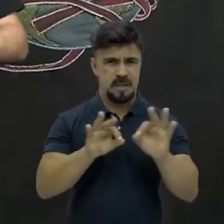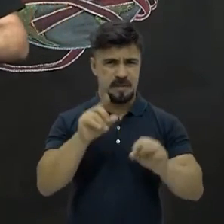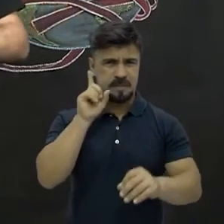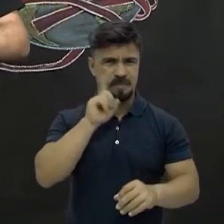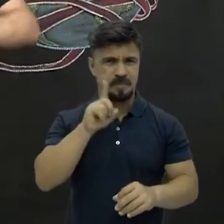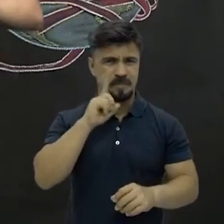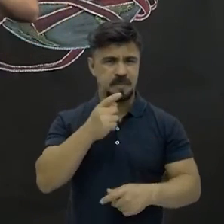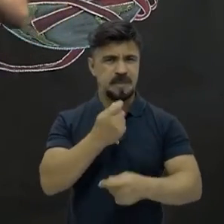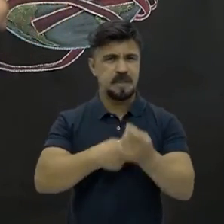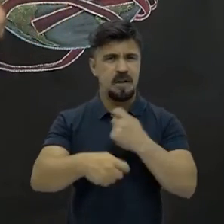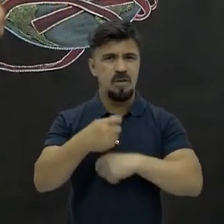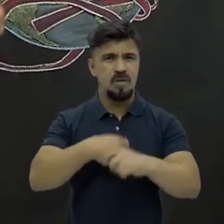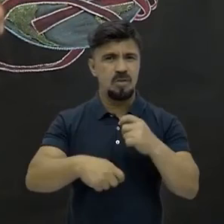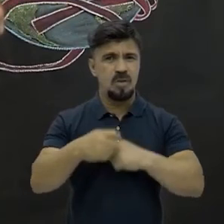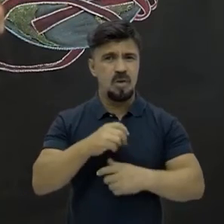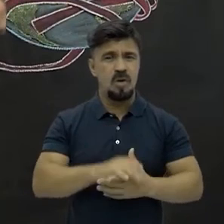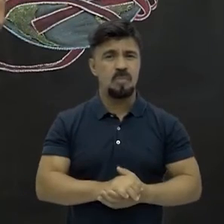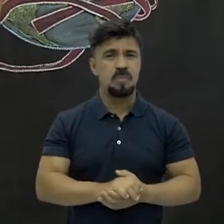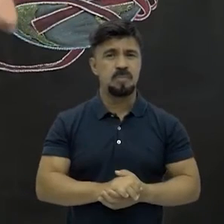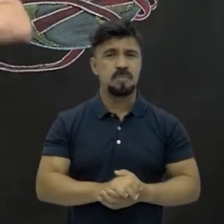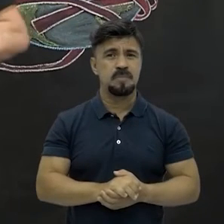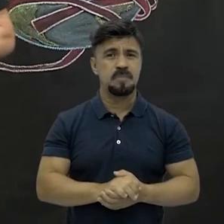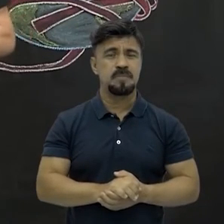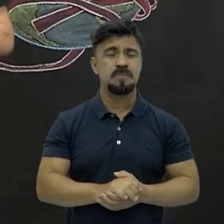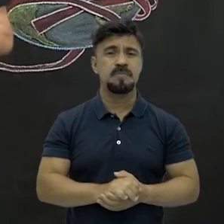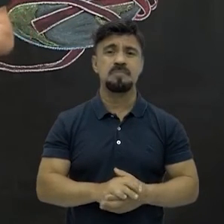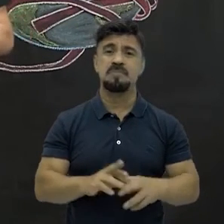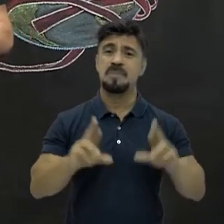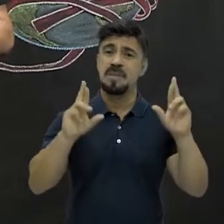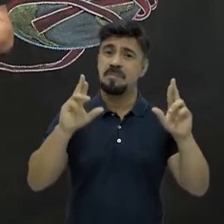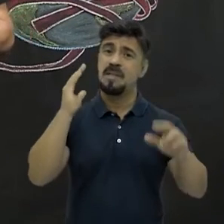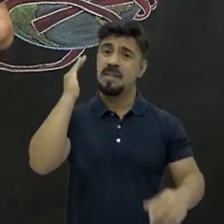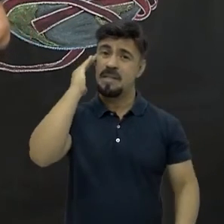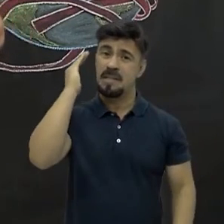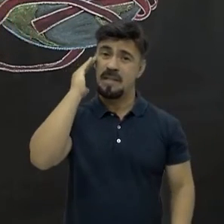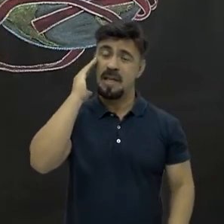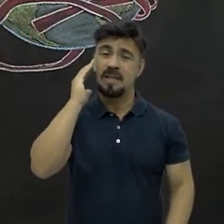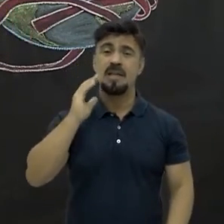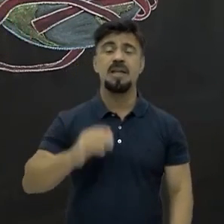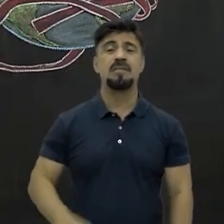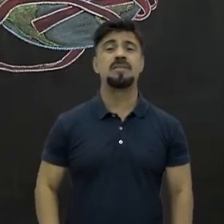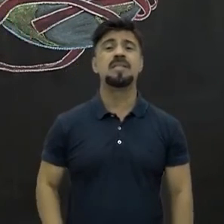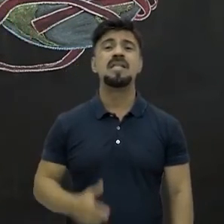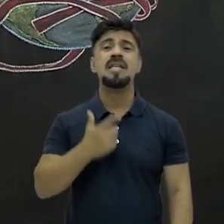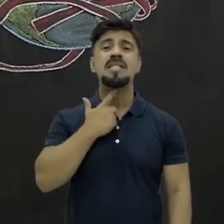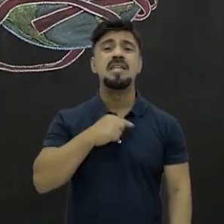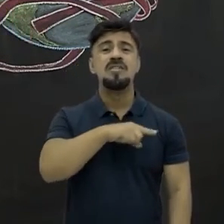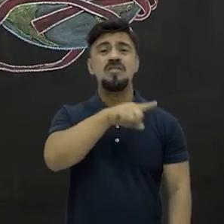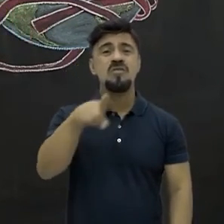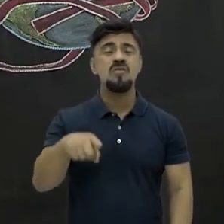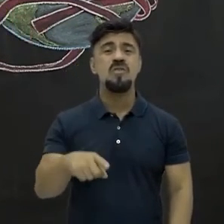questão econômica. Você entendeu essa aula? Eu espero que você tenha entendido. Eu vou ficando por aqui desejando para